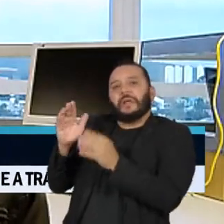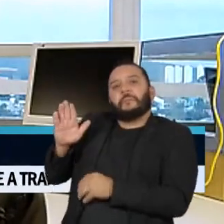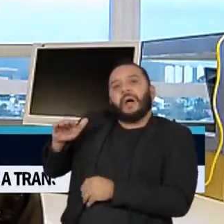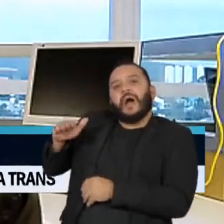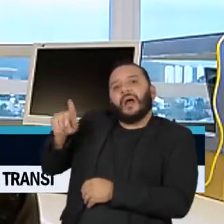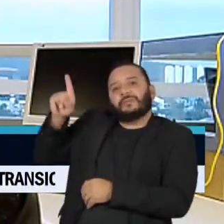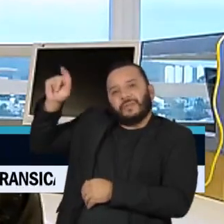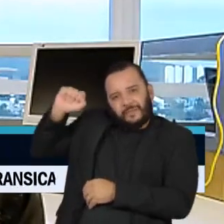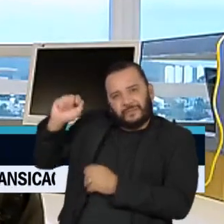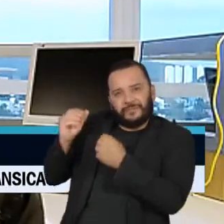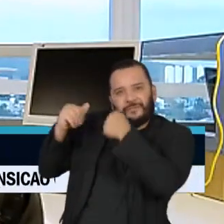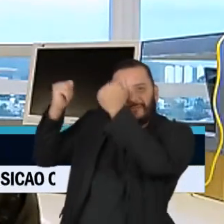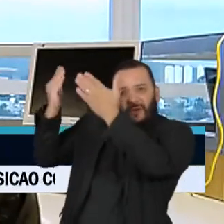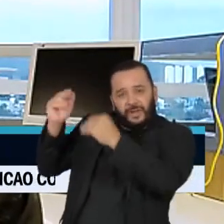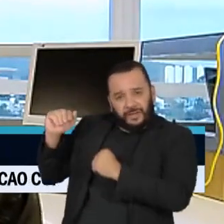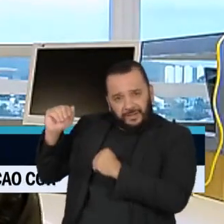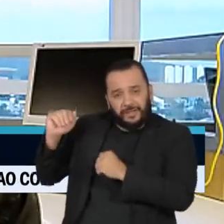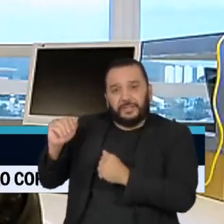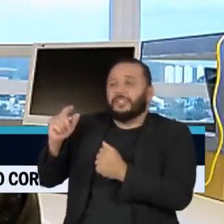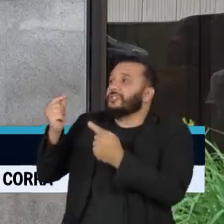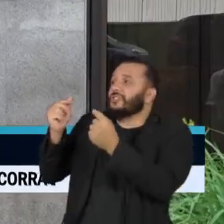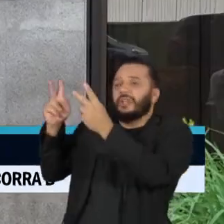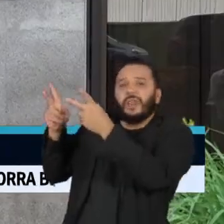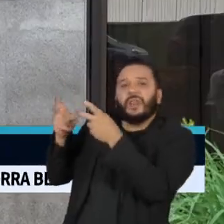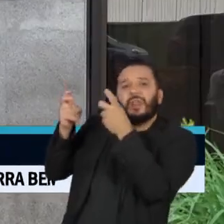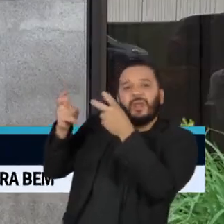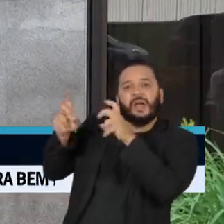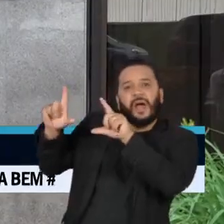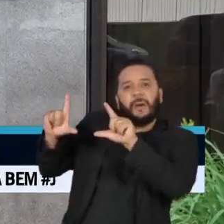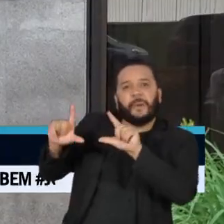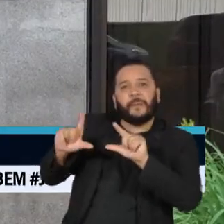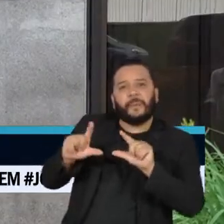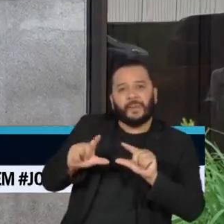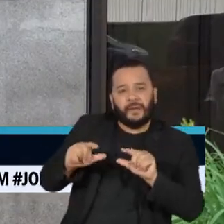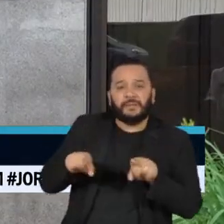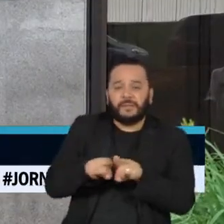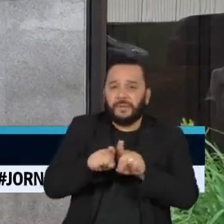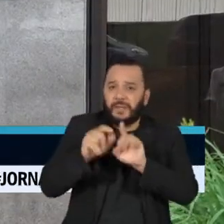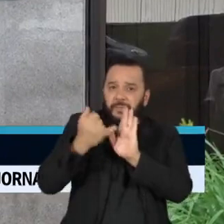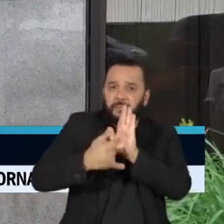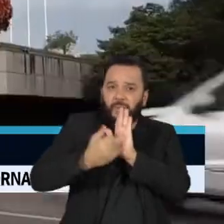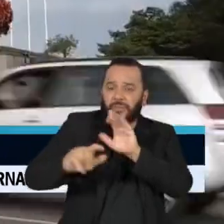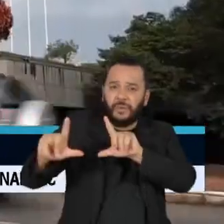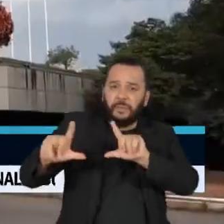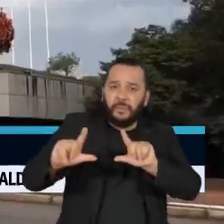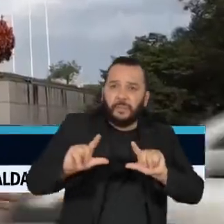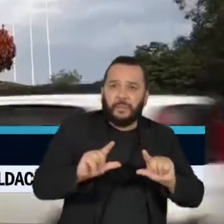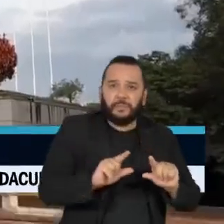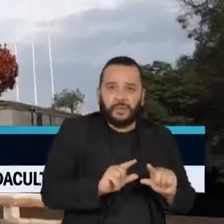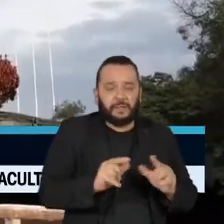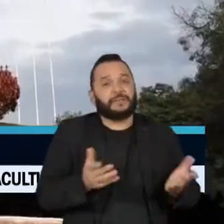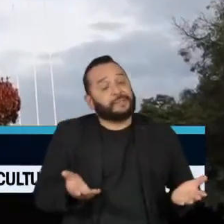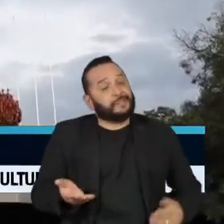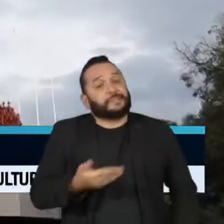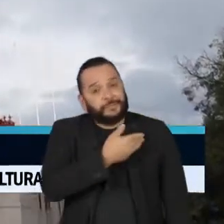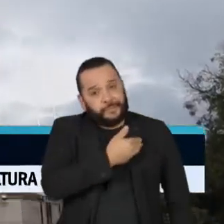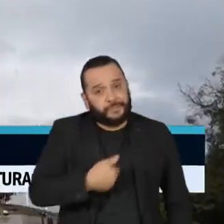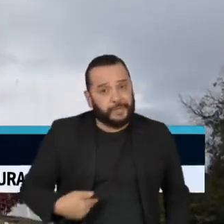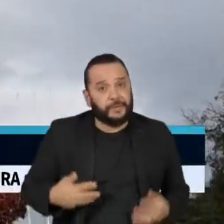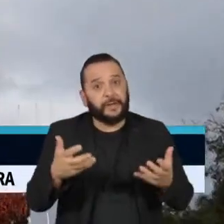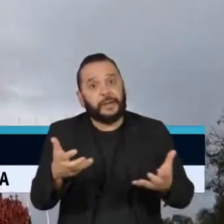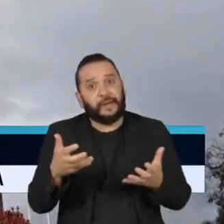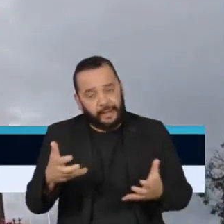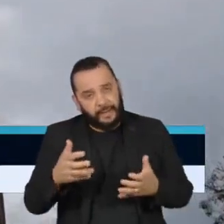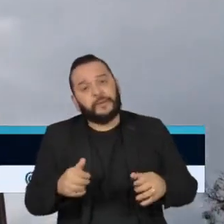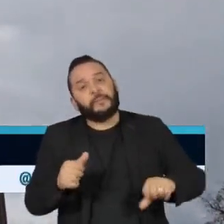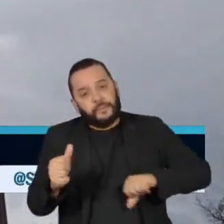real, mas isso vai impactar na arrecadação de impostos. E o atual governo já vem negociando uma mudança aí,